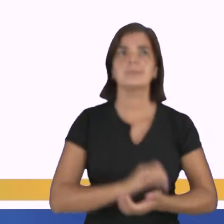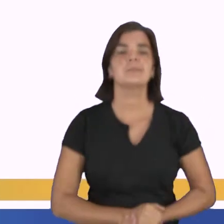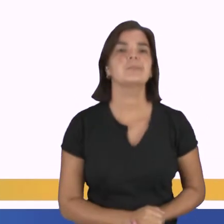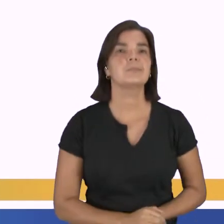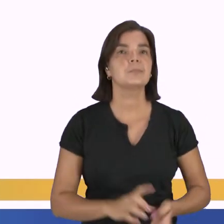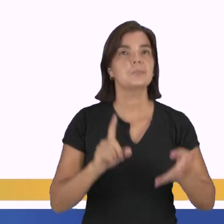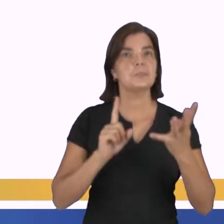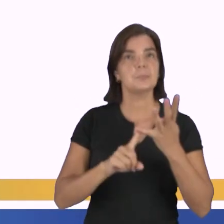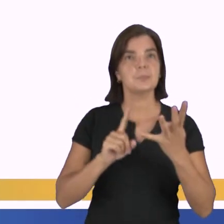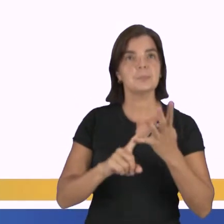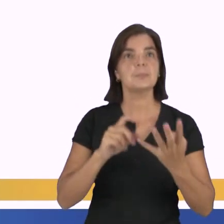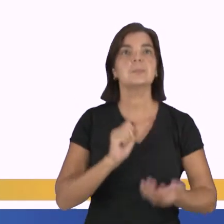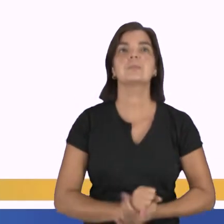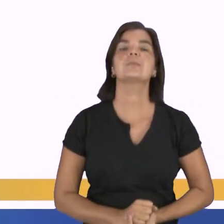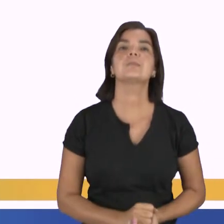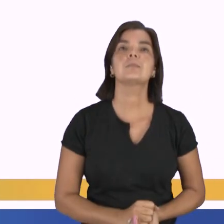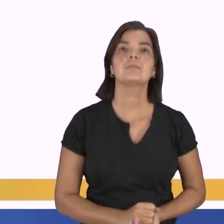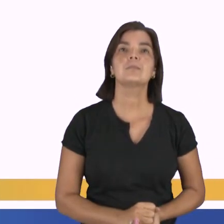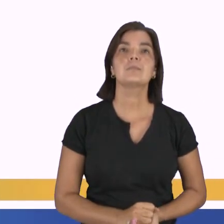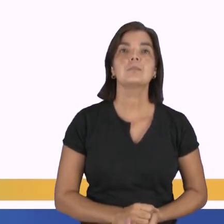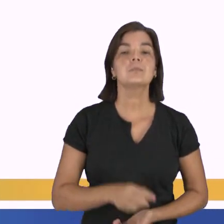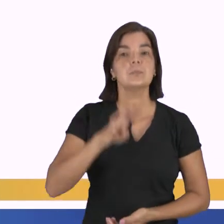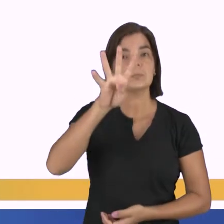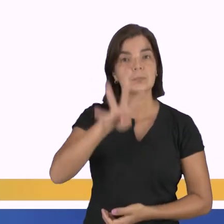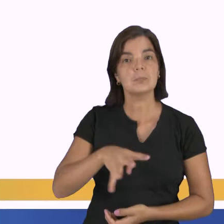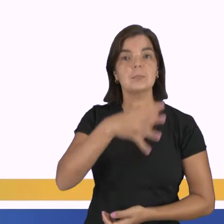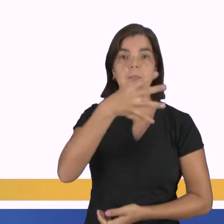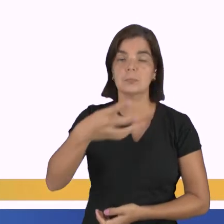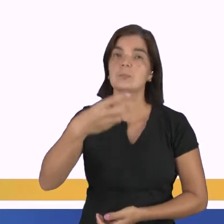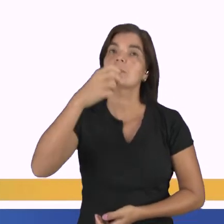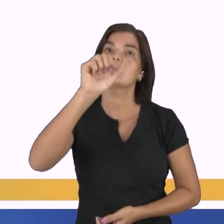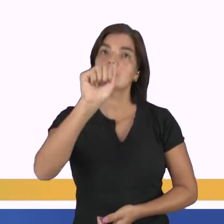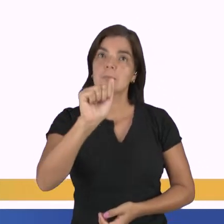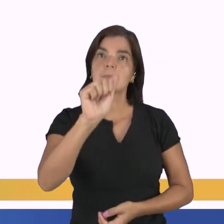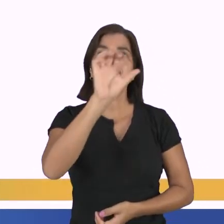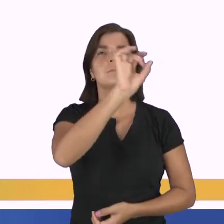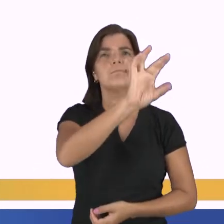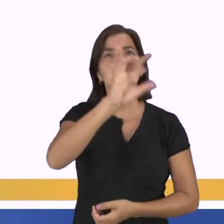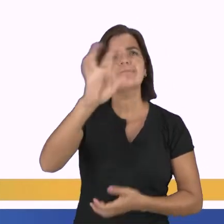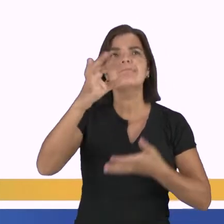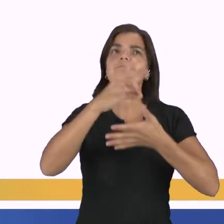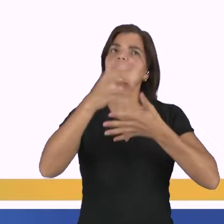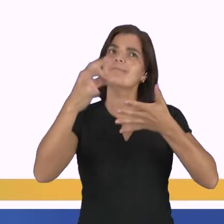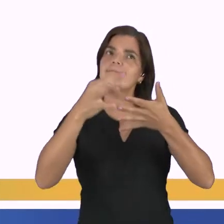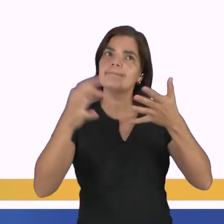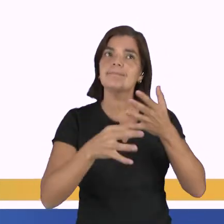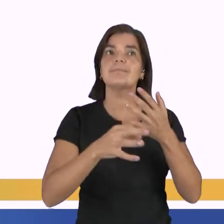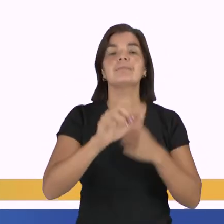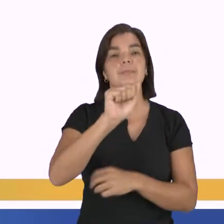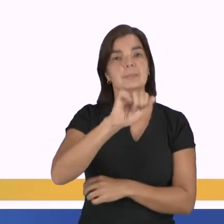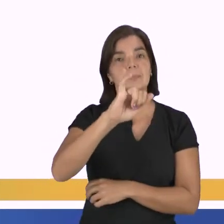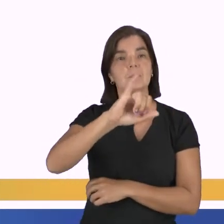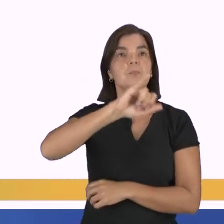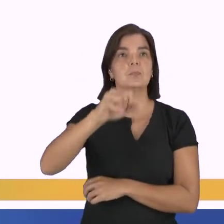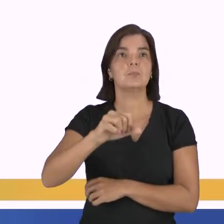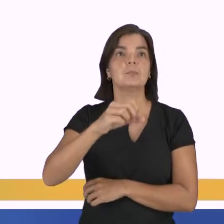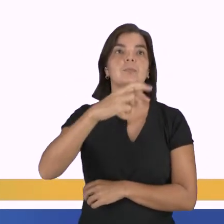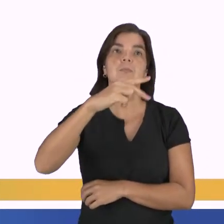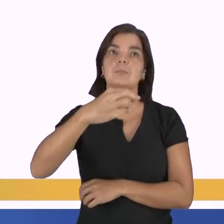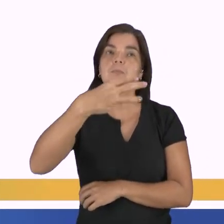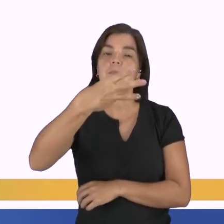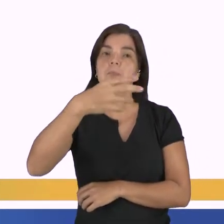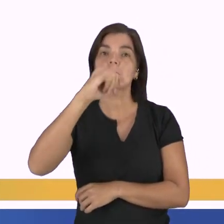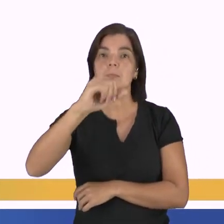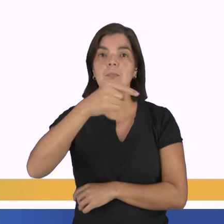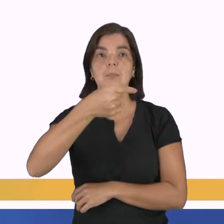e vamos ver se casa agora aqui é são quatro na matriz a cada elemento é obtido através de aí J = 3i - J